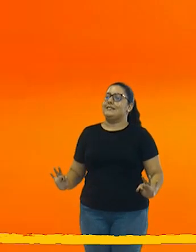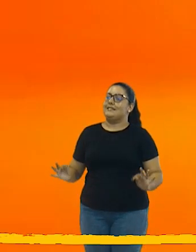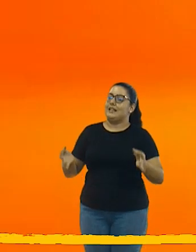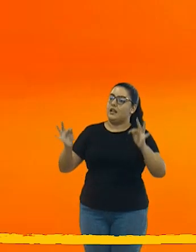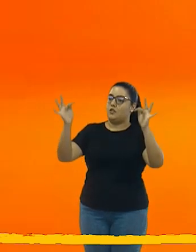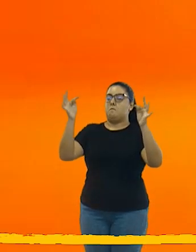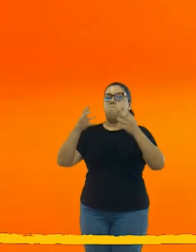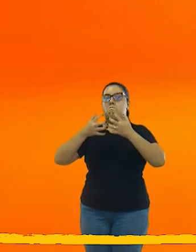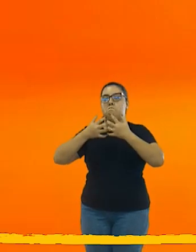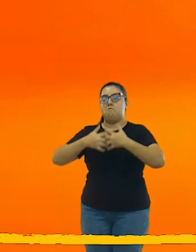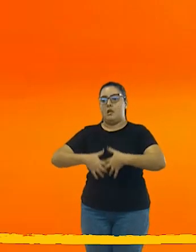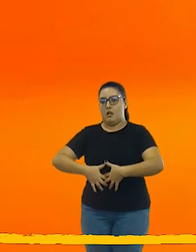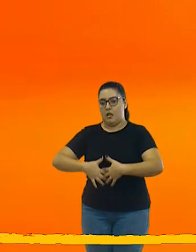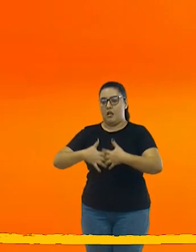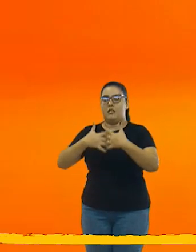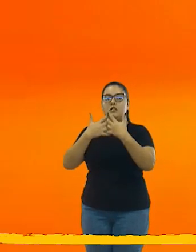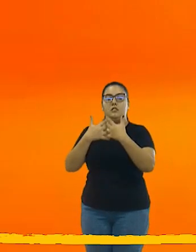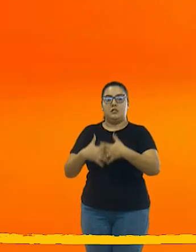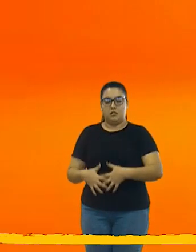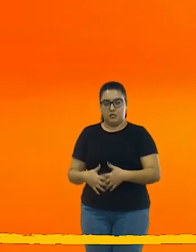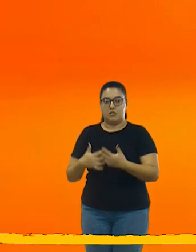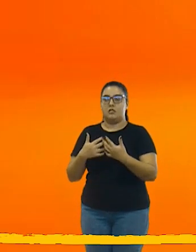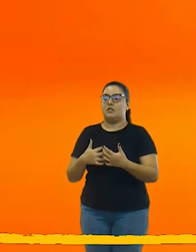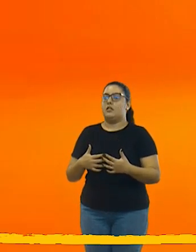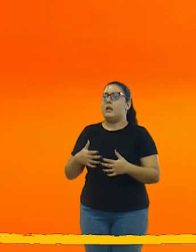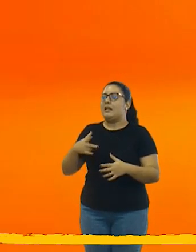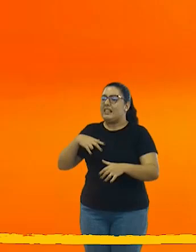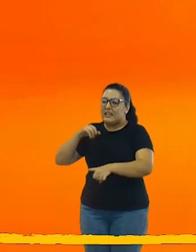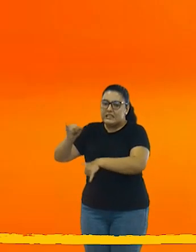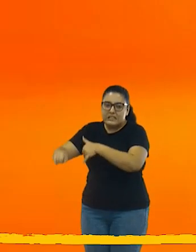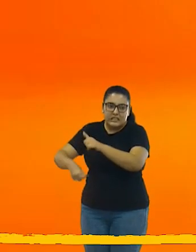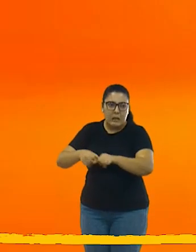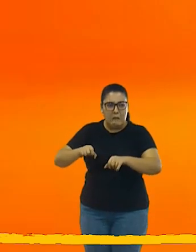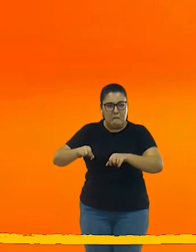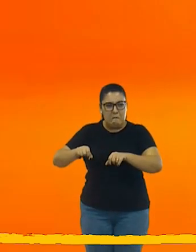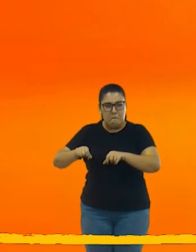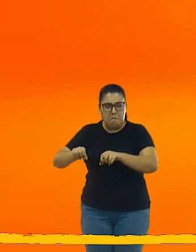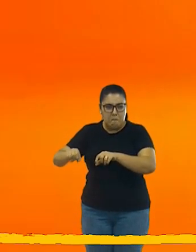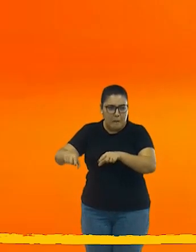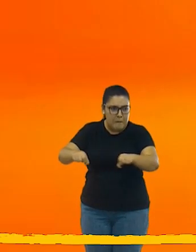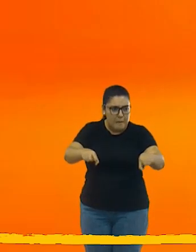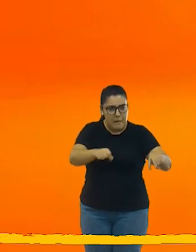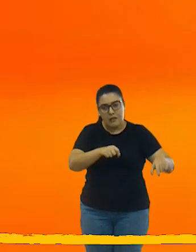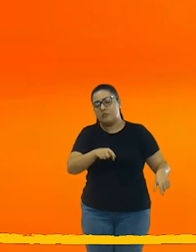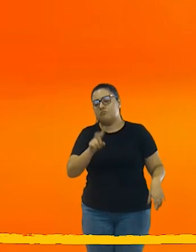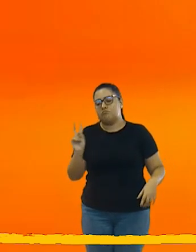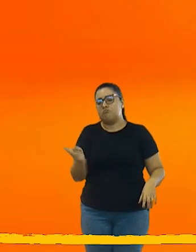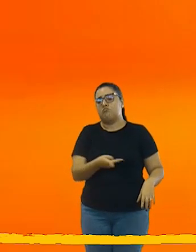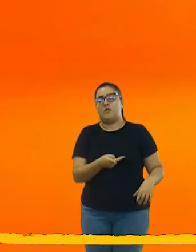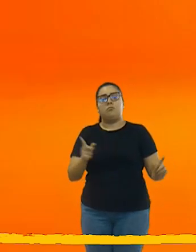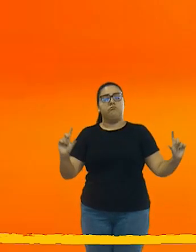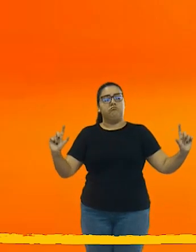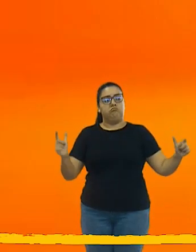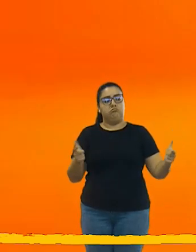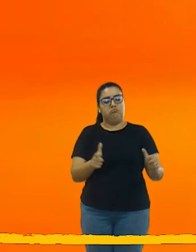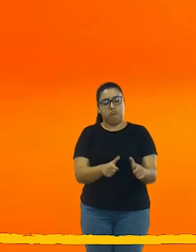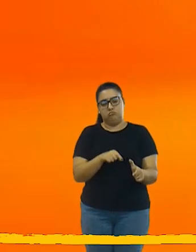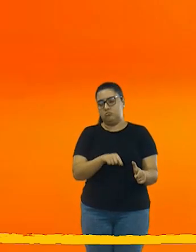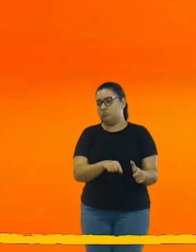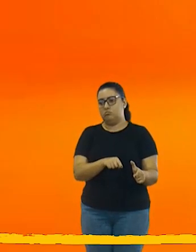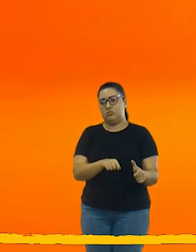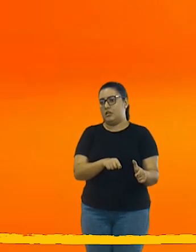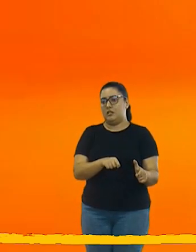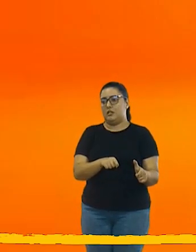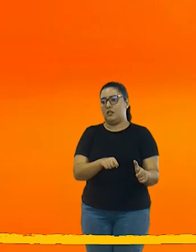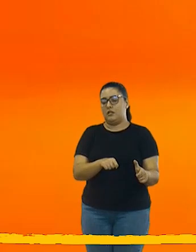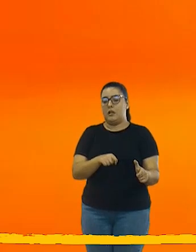máquinas, equipamentos, insumos, adubos, fertilizantes, herbicidas, pesticidas, fungicidas e formicidas beneficiam apenas uma minoria e não